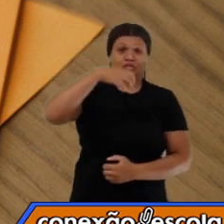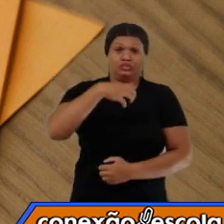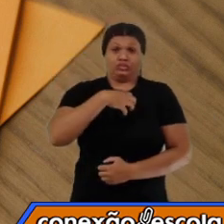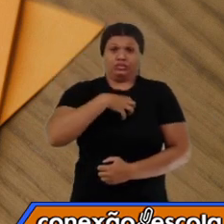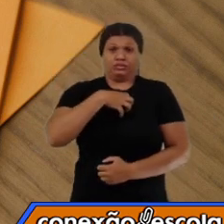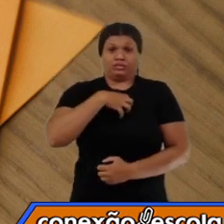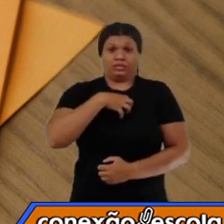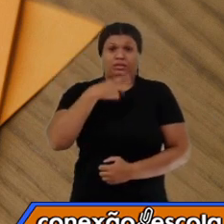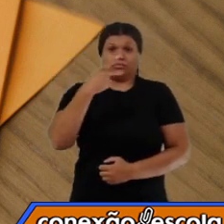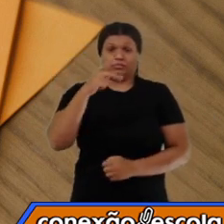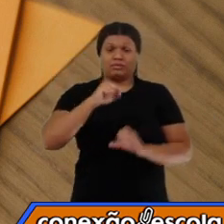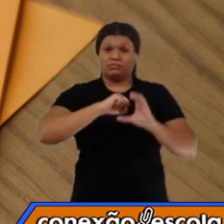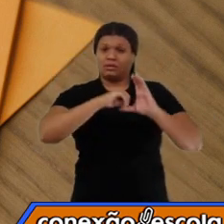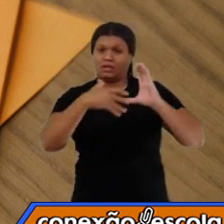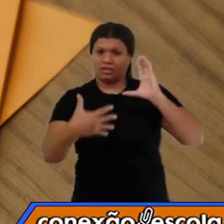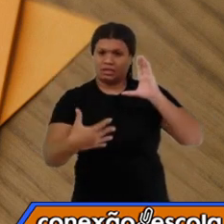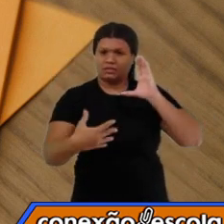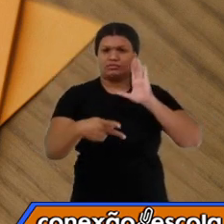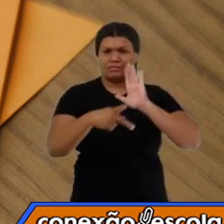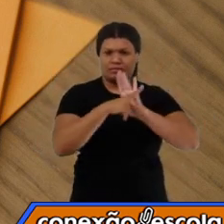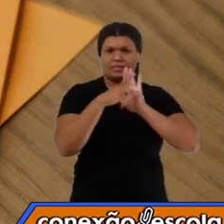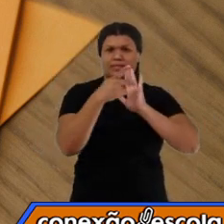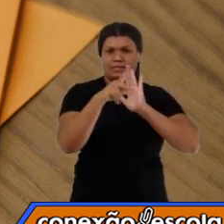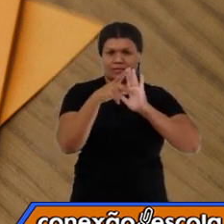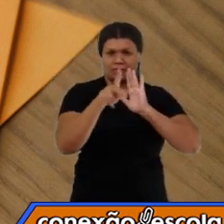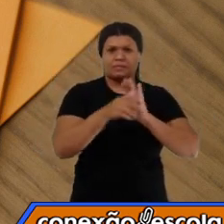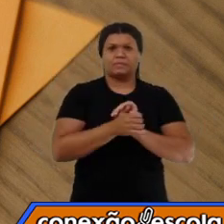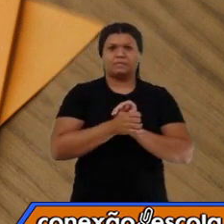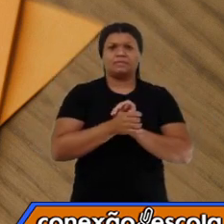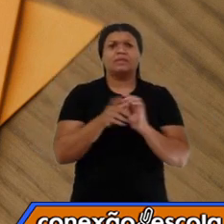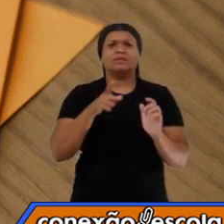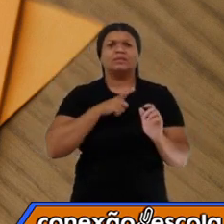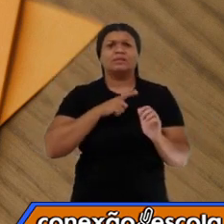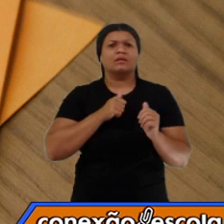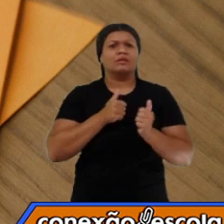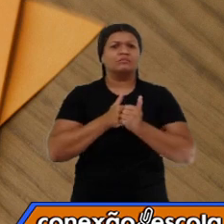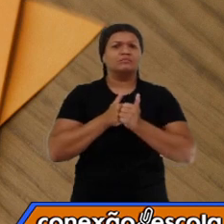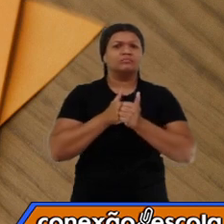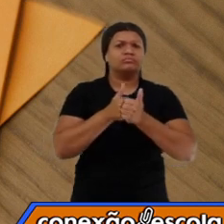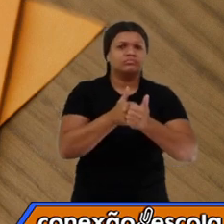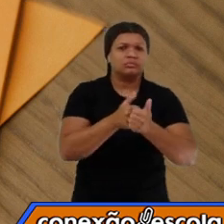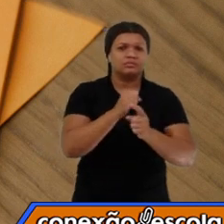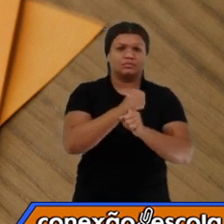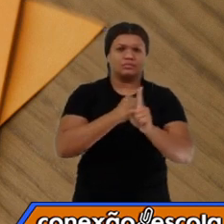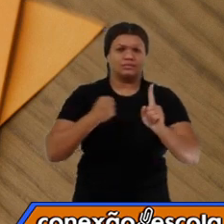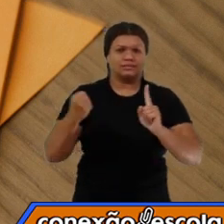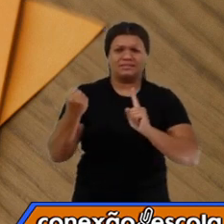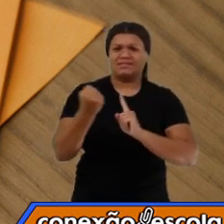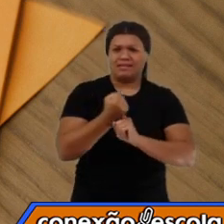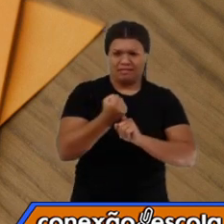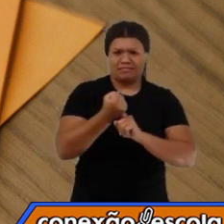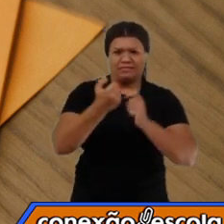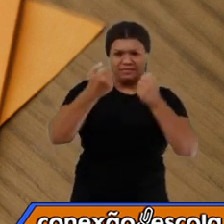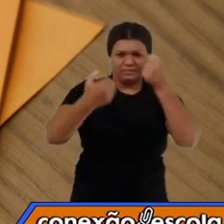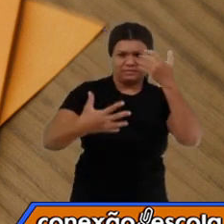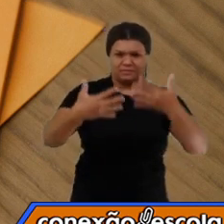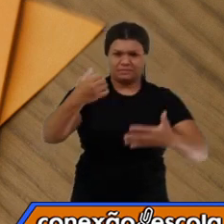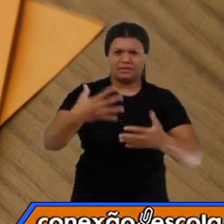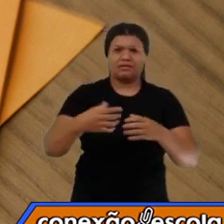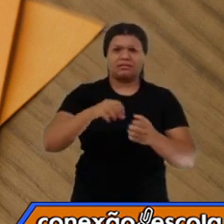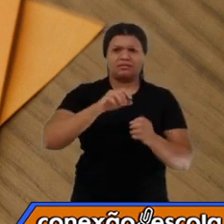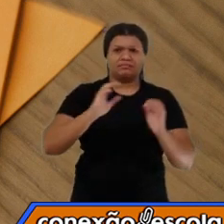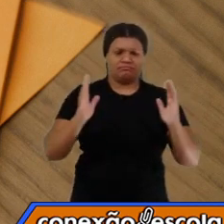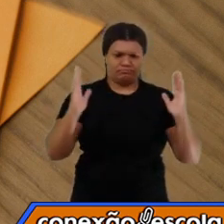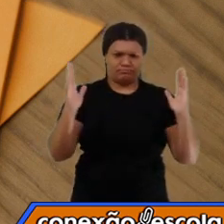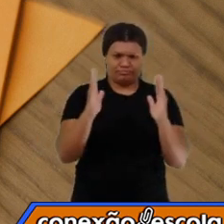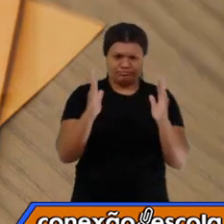é específico e segue uma convenção social que a gente adotou como sendo para o